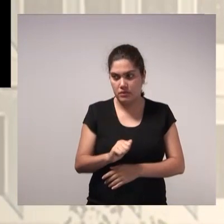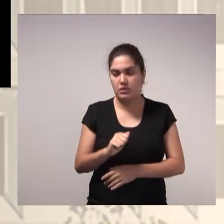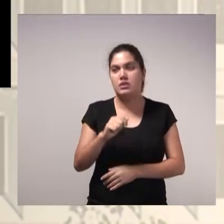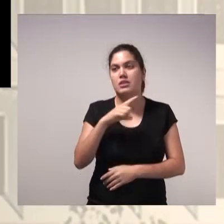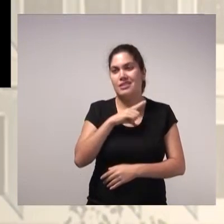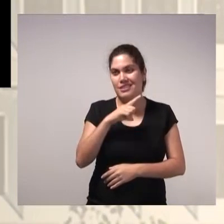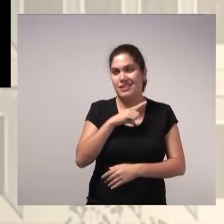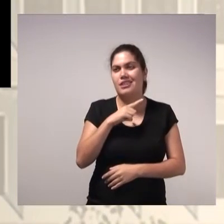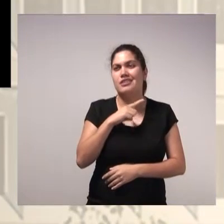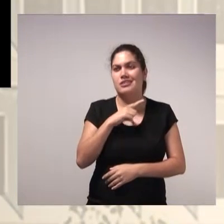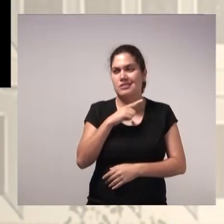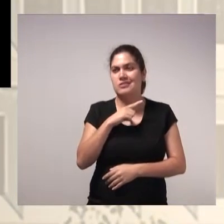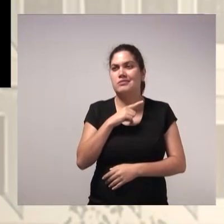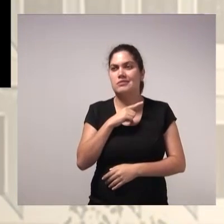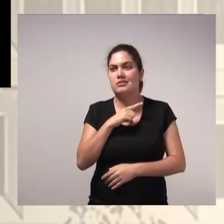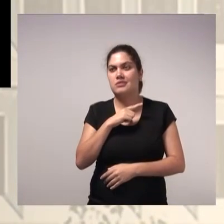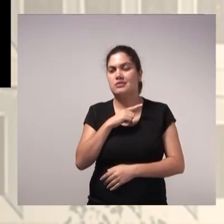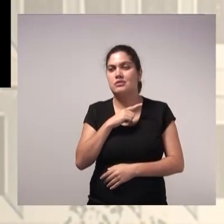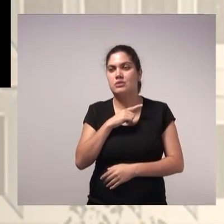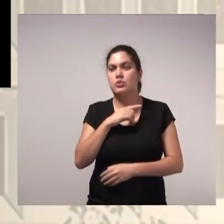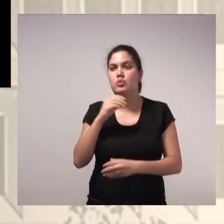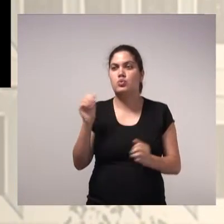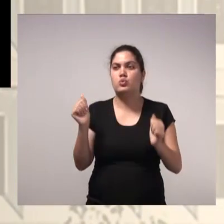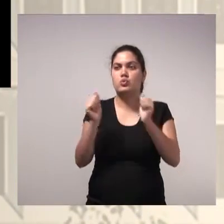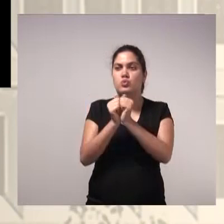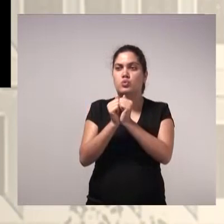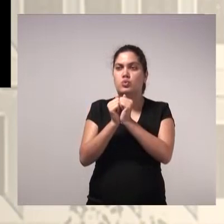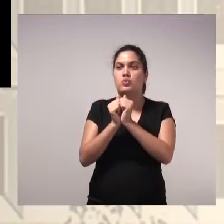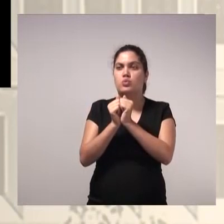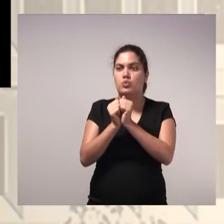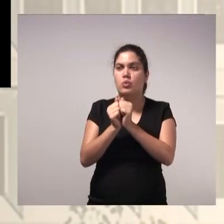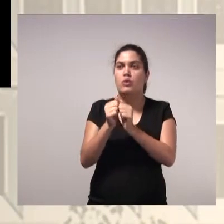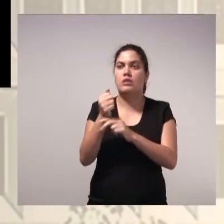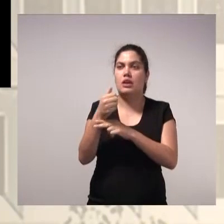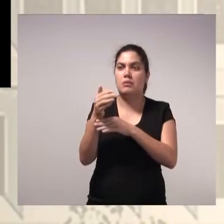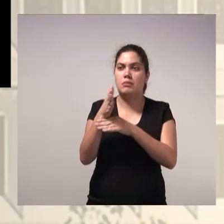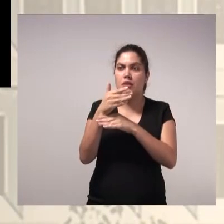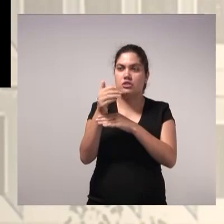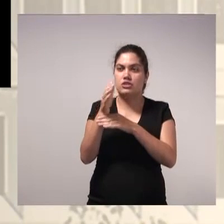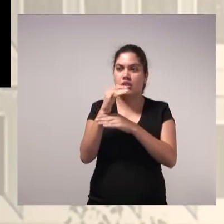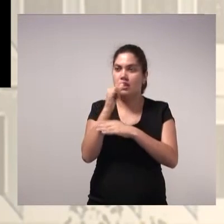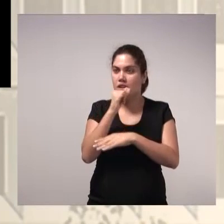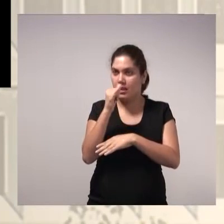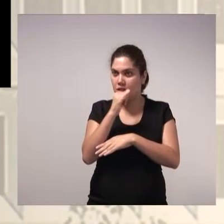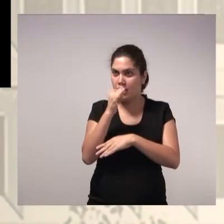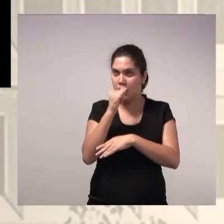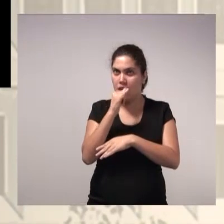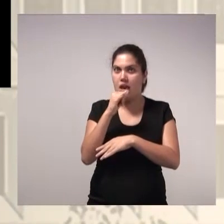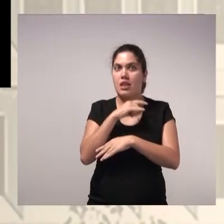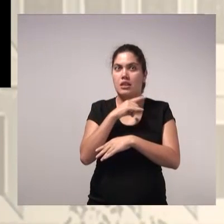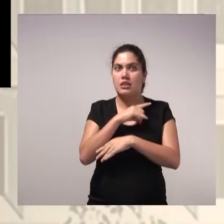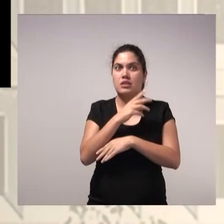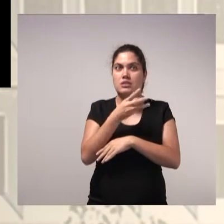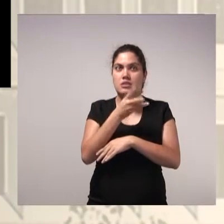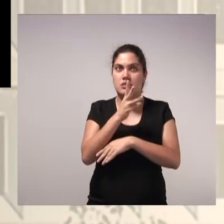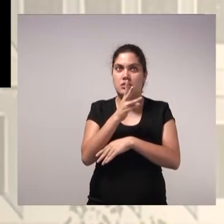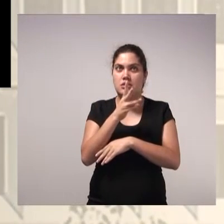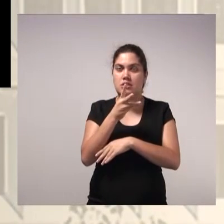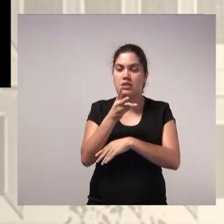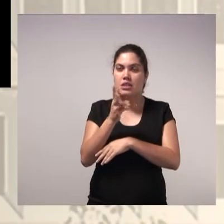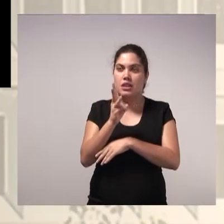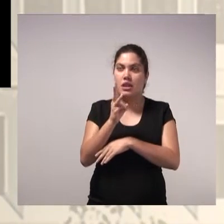primazia junto com a Embaixada da Itália e a Embrapa. Esses três foram